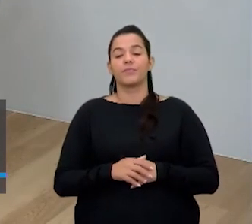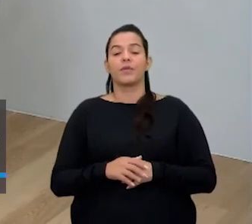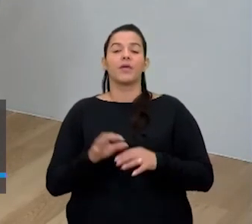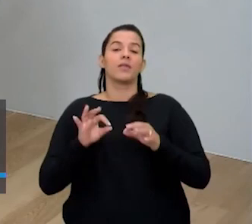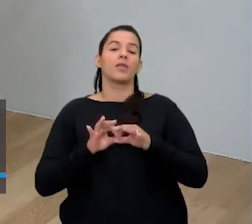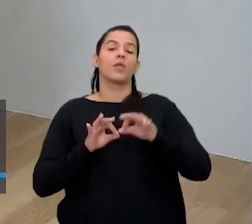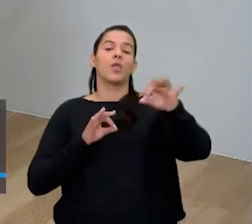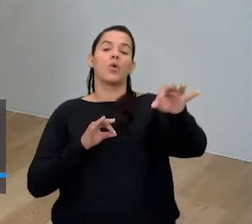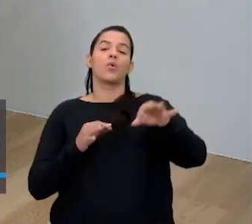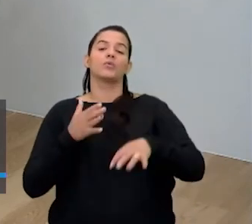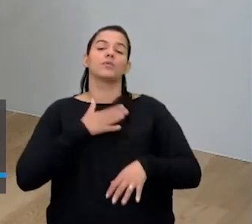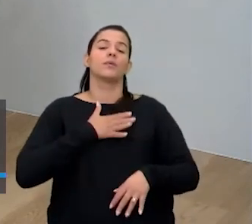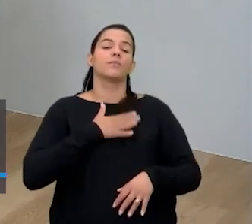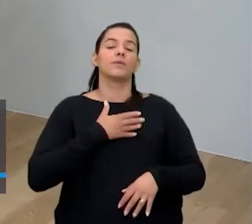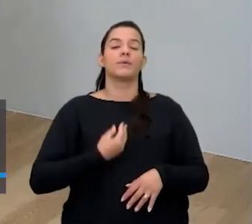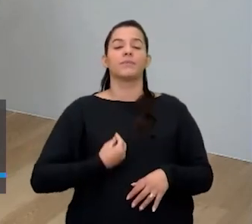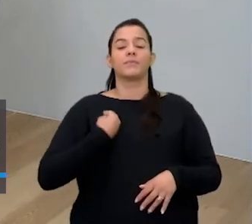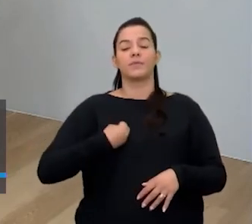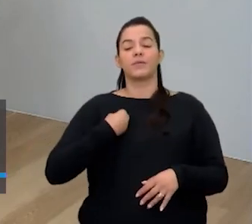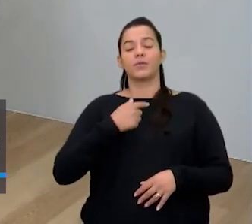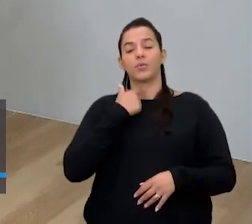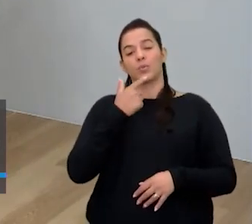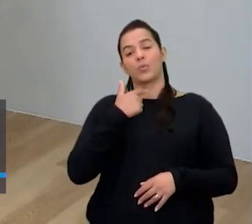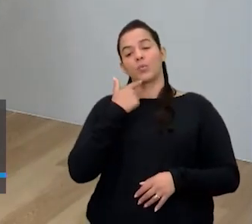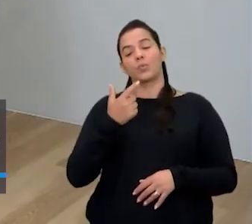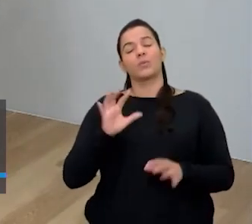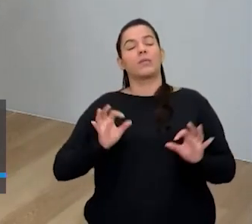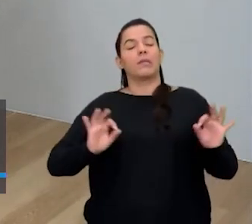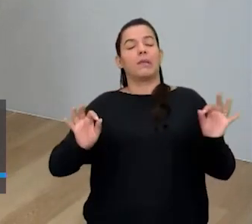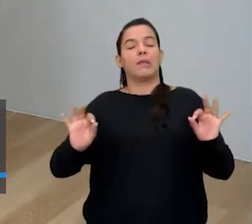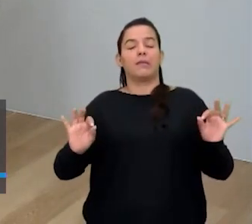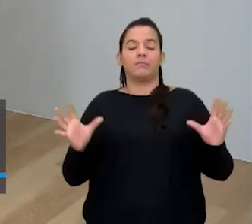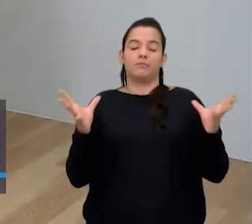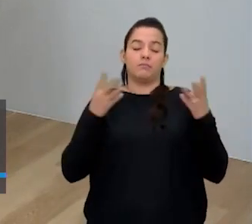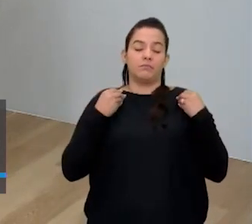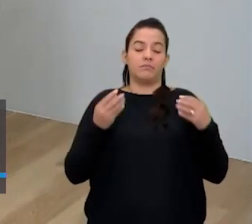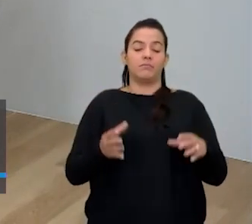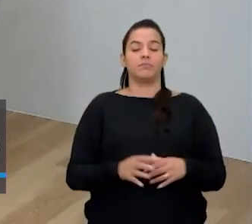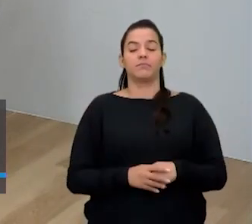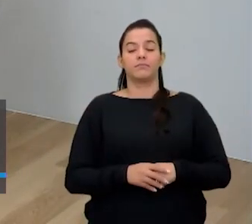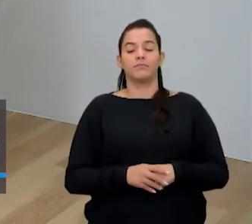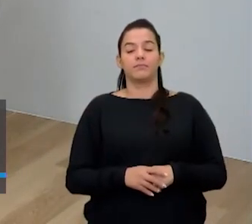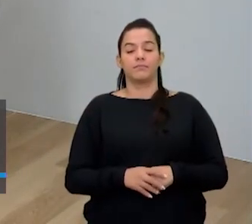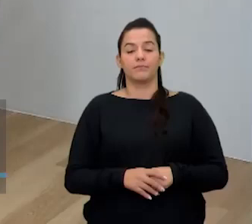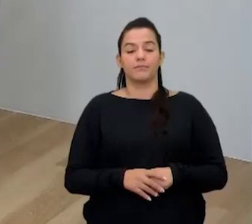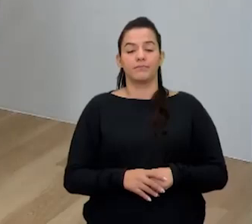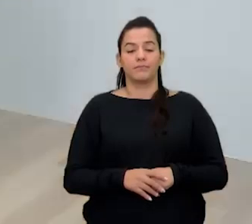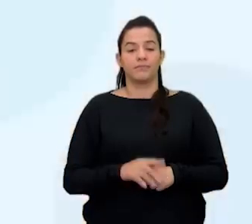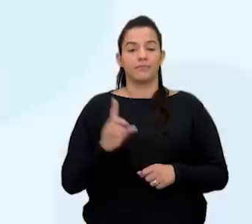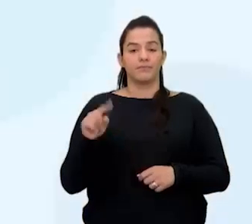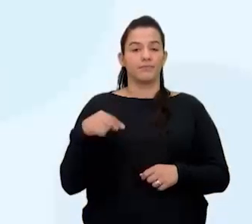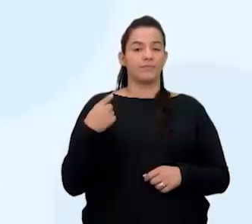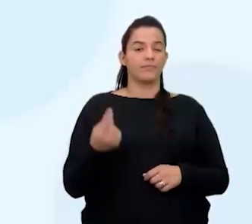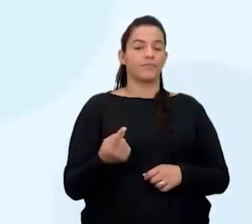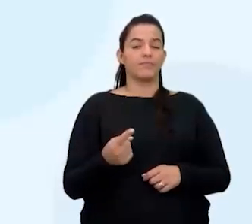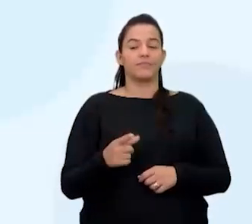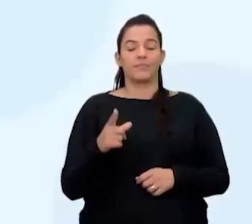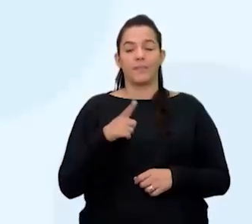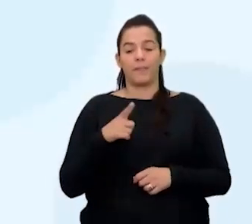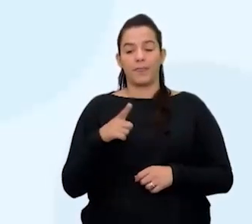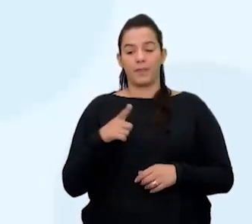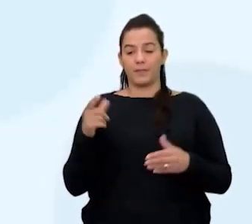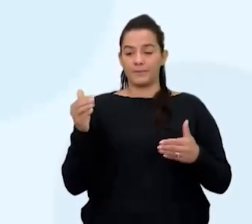de mim, né? Eu não consigo muito conceber como que... É isso mesmo. Vamos lá, o próximo. Olha lá, tá no